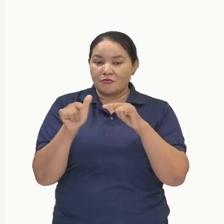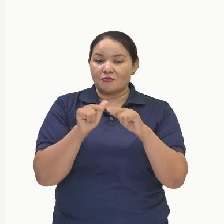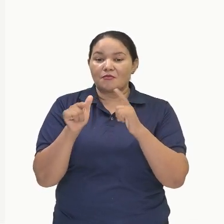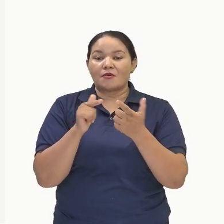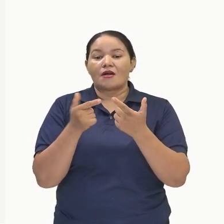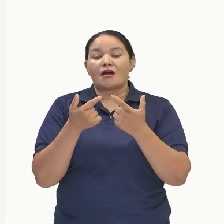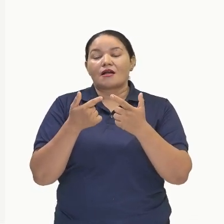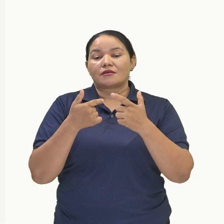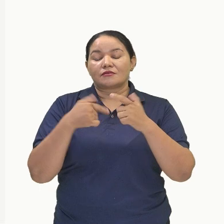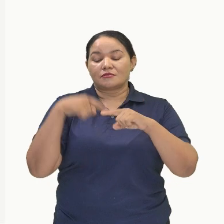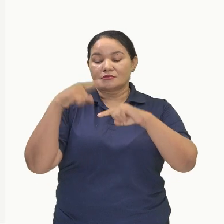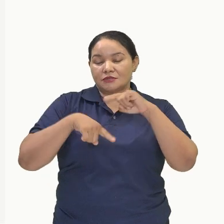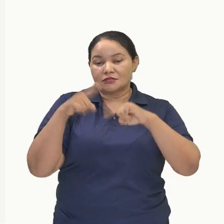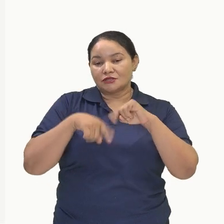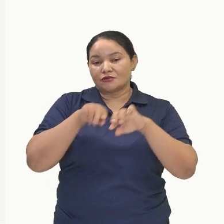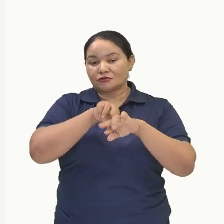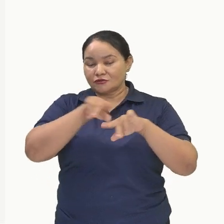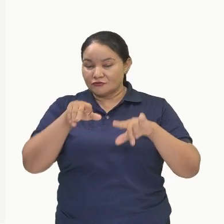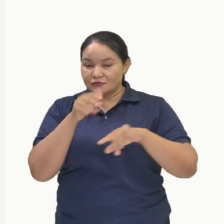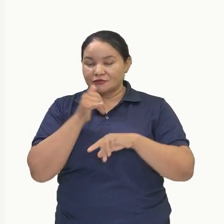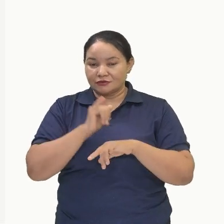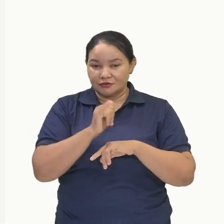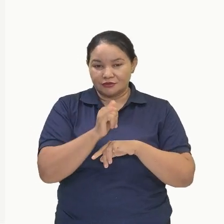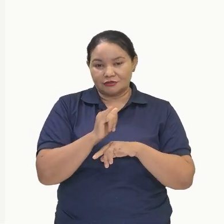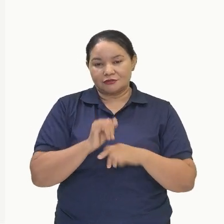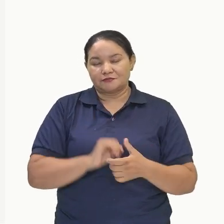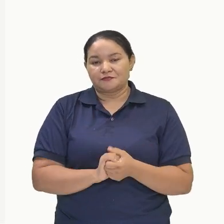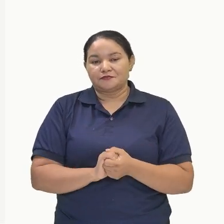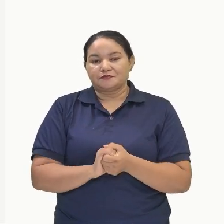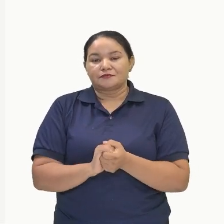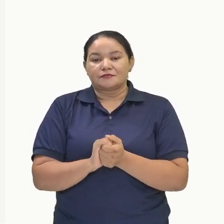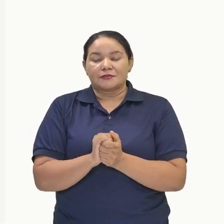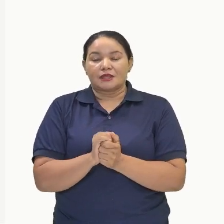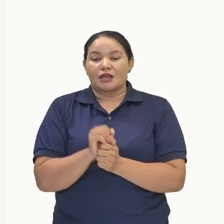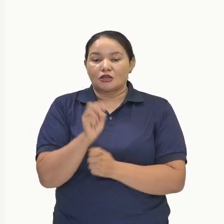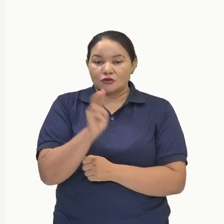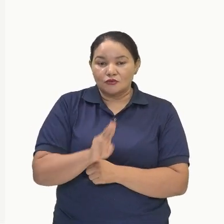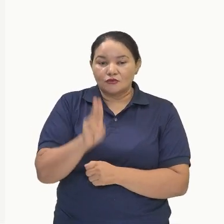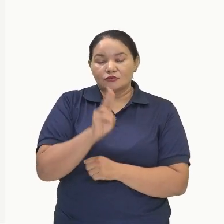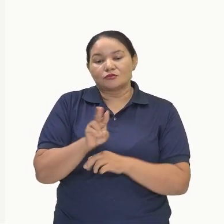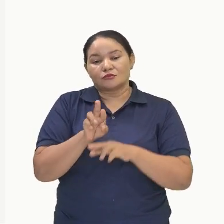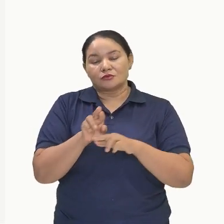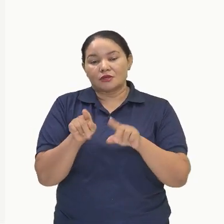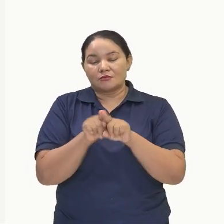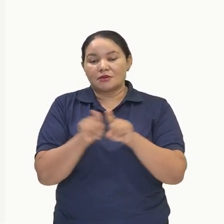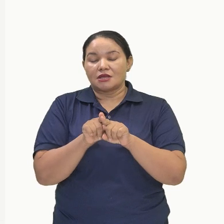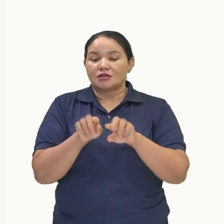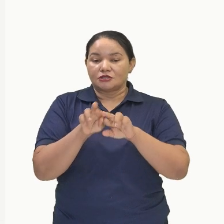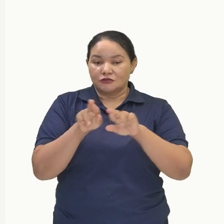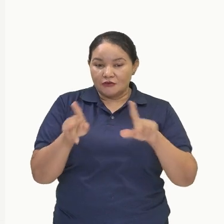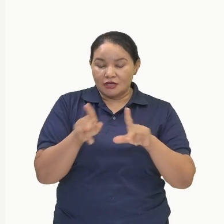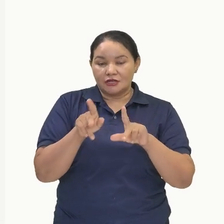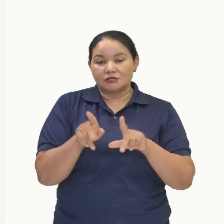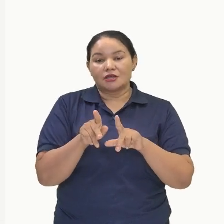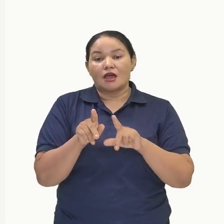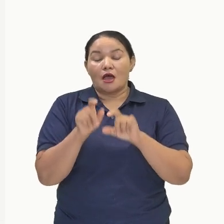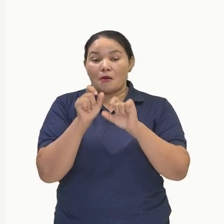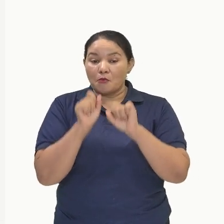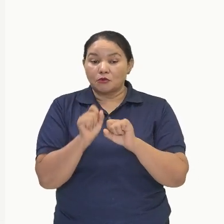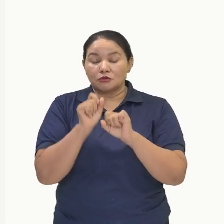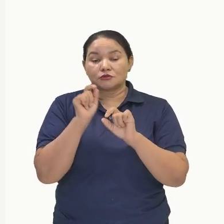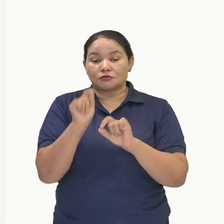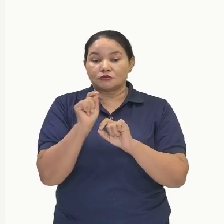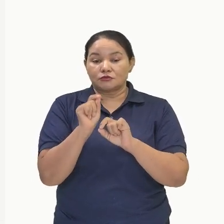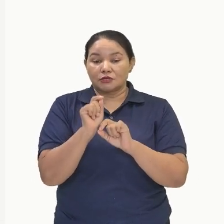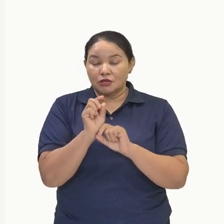A equação dos receptores elétricos informa que a diferença de potencial é esse U que você está vendo, que